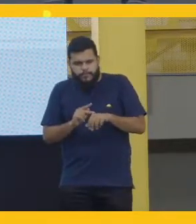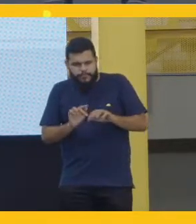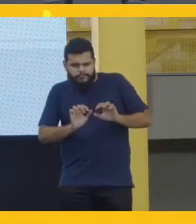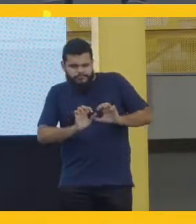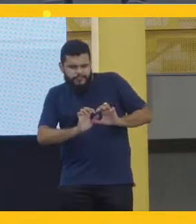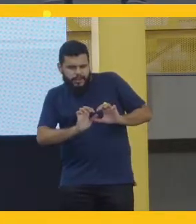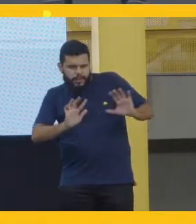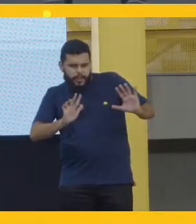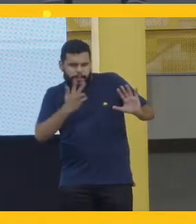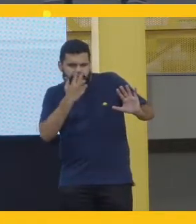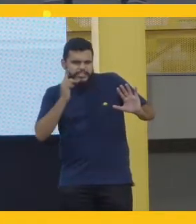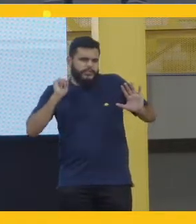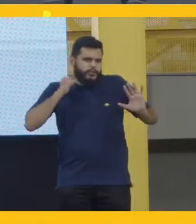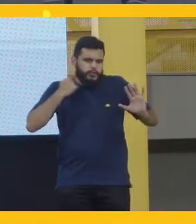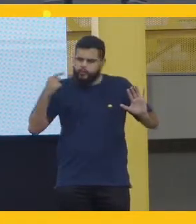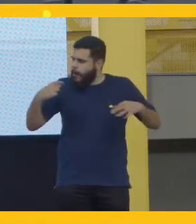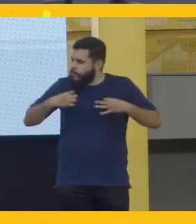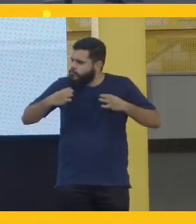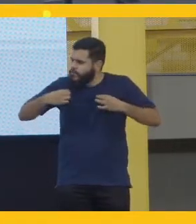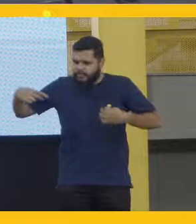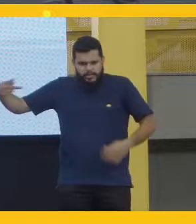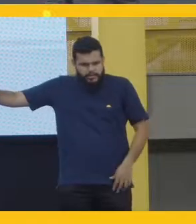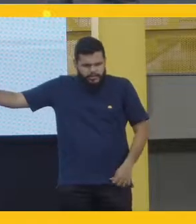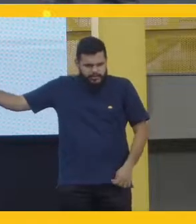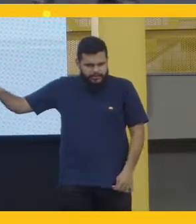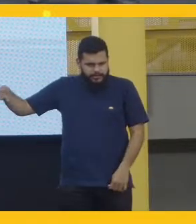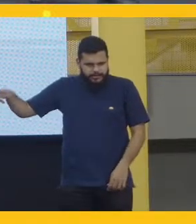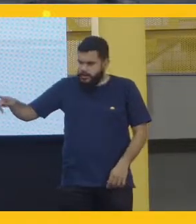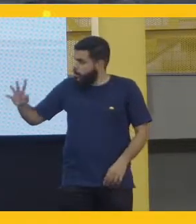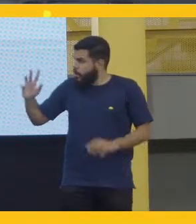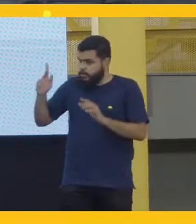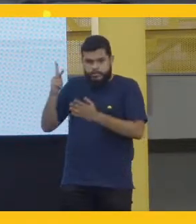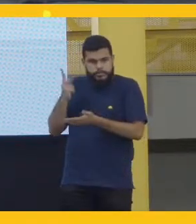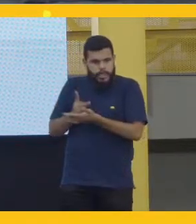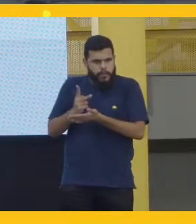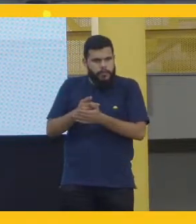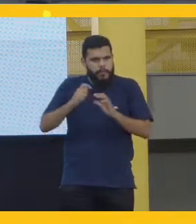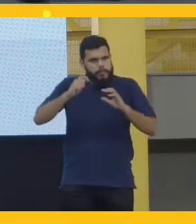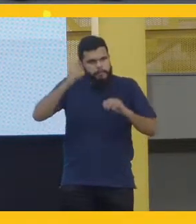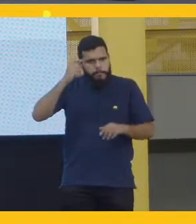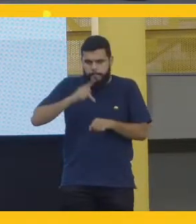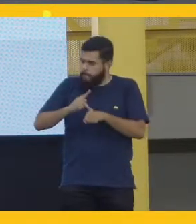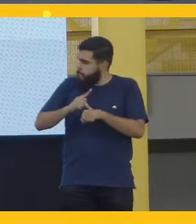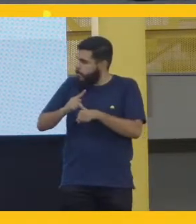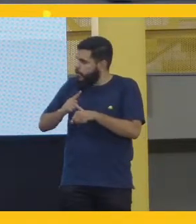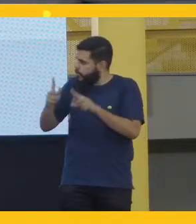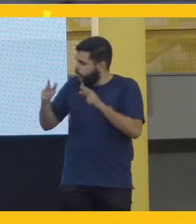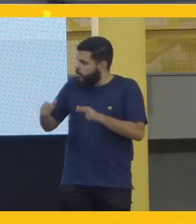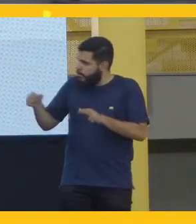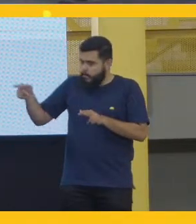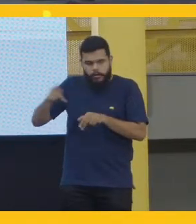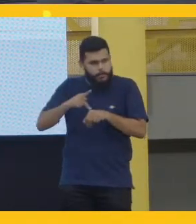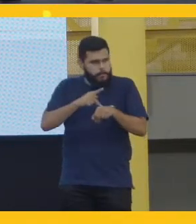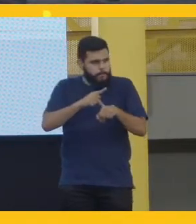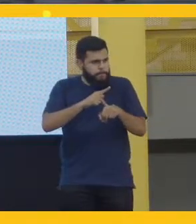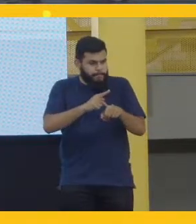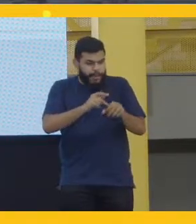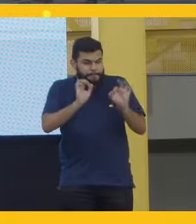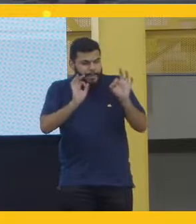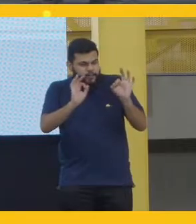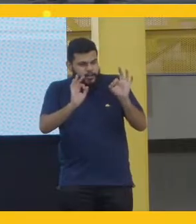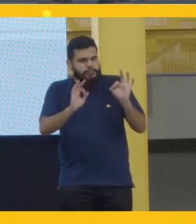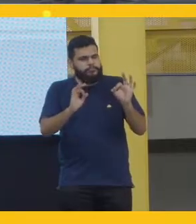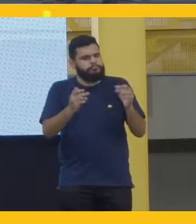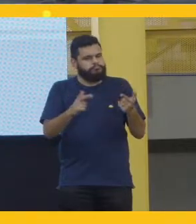acinzentado, meio sujo. E se você for ver, todo preto é assim. Você nunca viu uma cor preta perfeita.